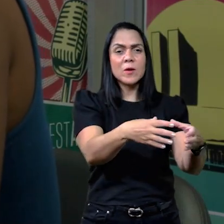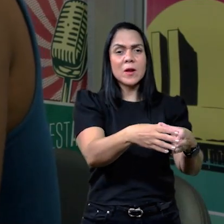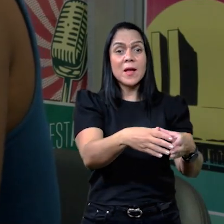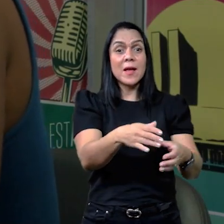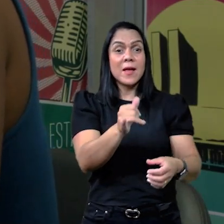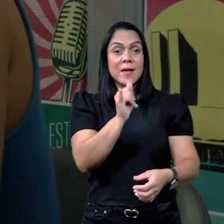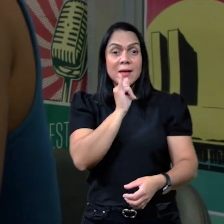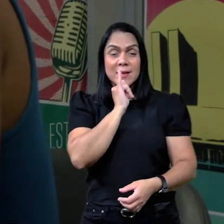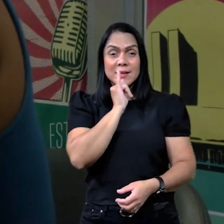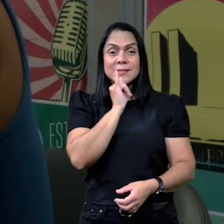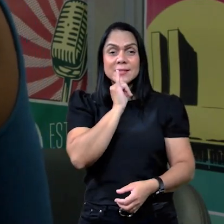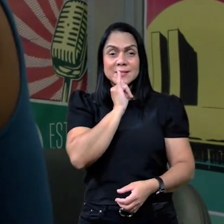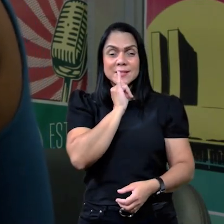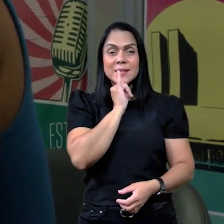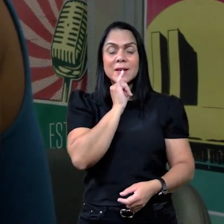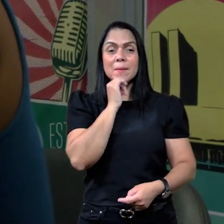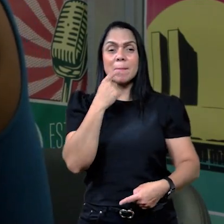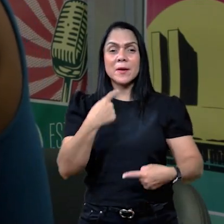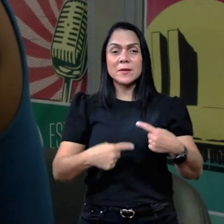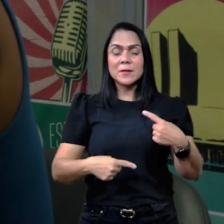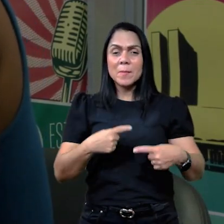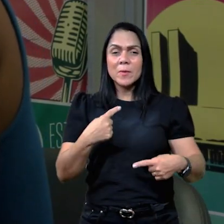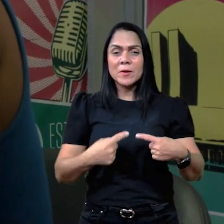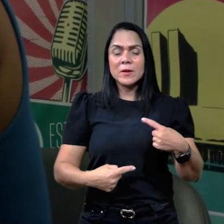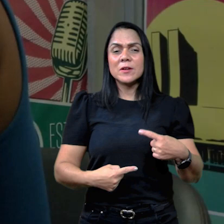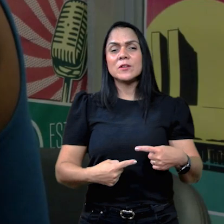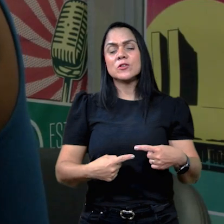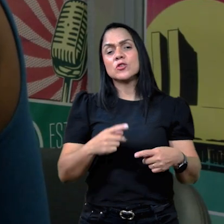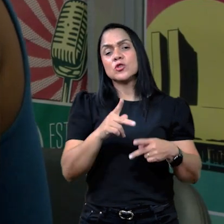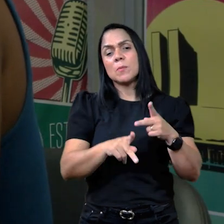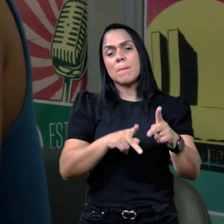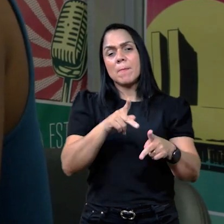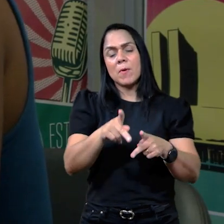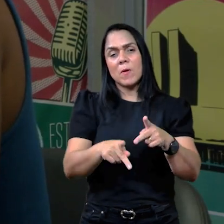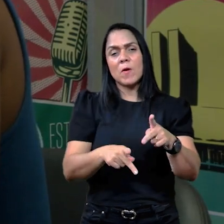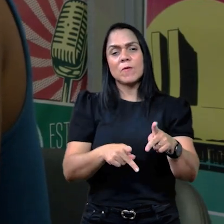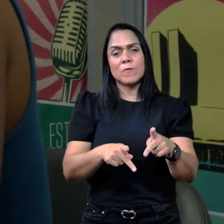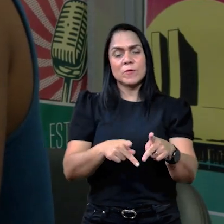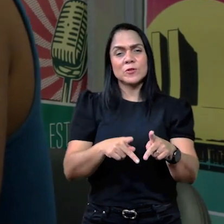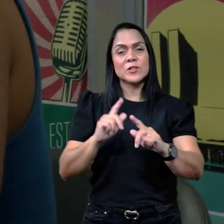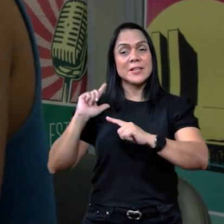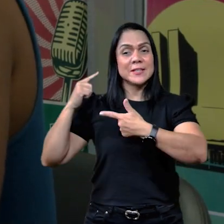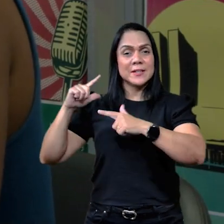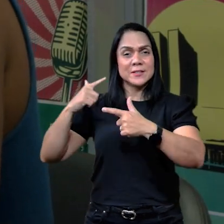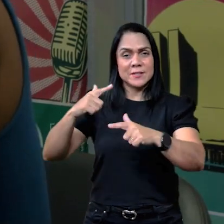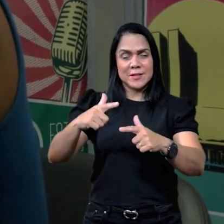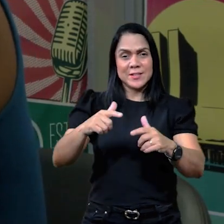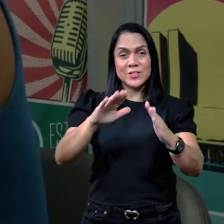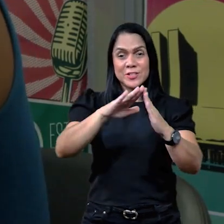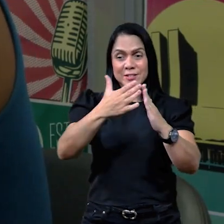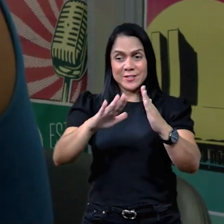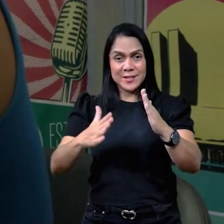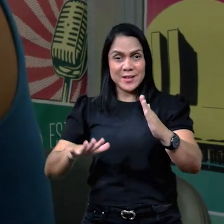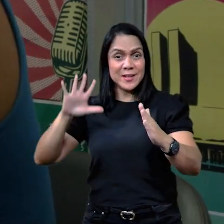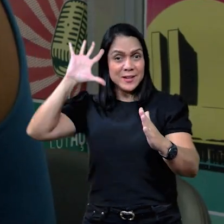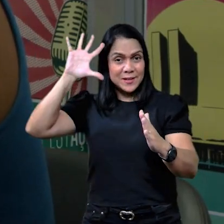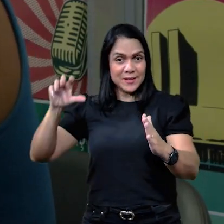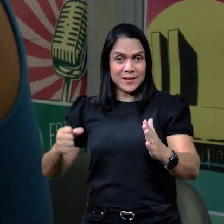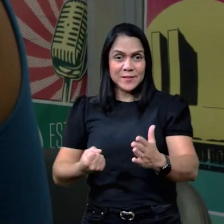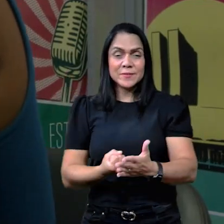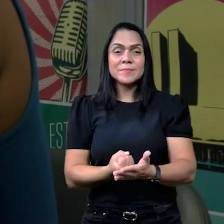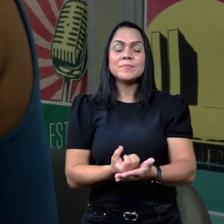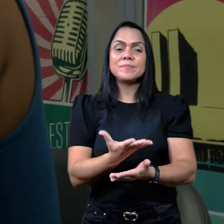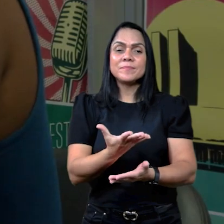eu vou dar o exemplo aqui da política de povos e comunidades tradicionais de terreiros de matriz africana, que tem como um dos seus eixos a